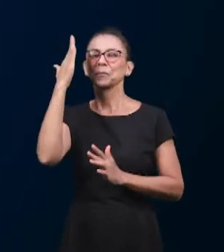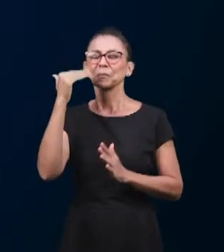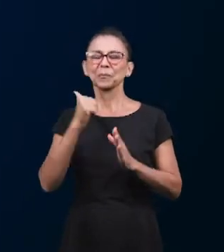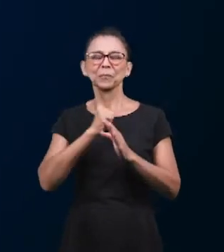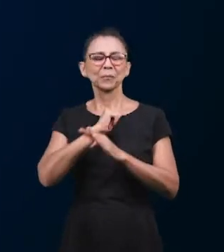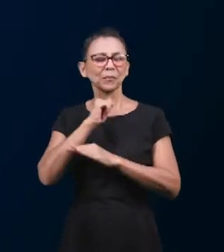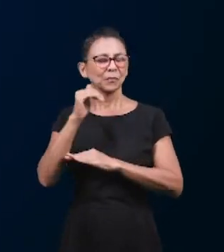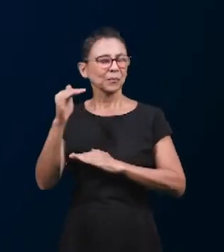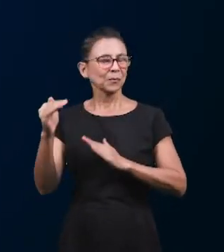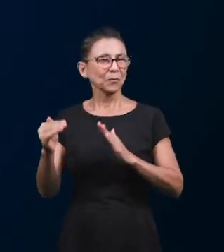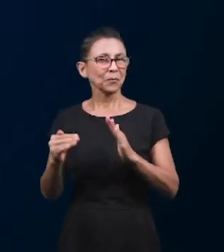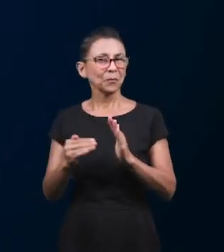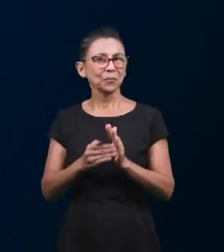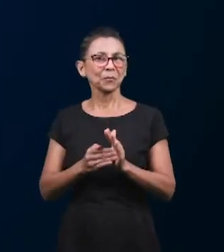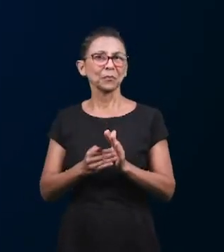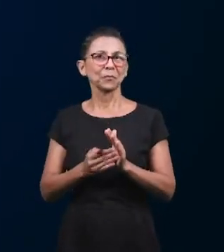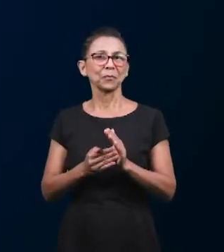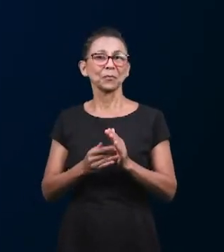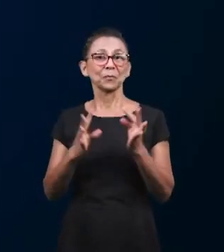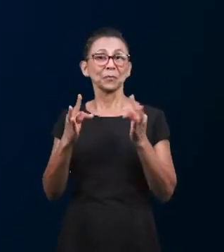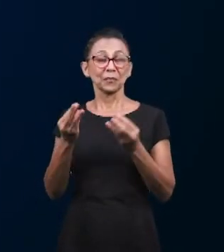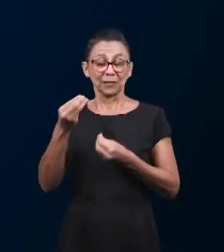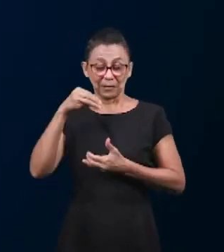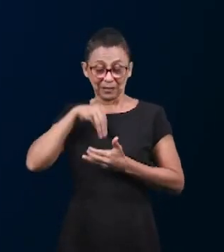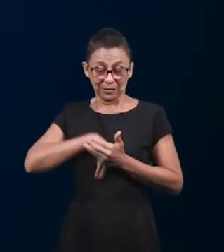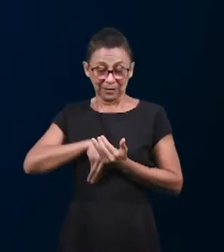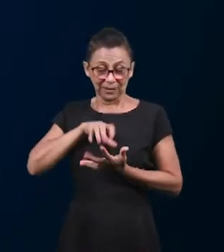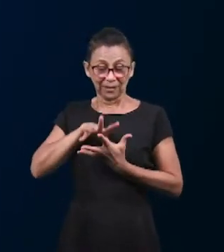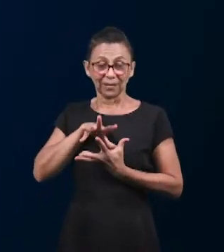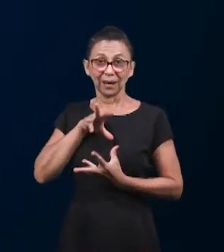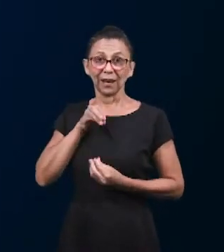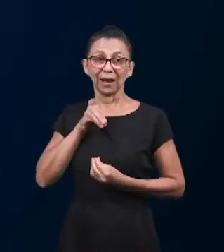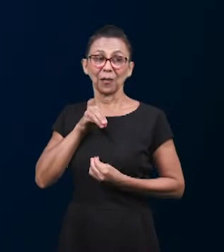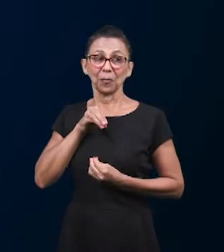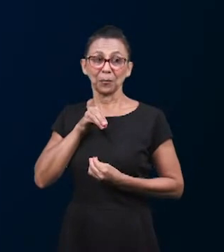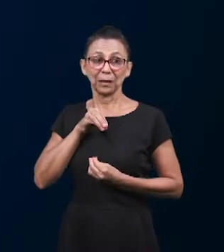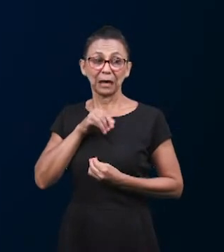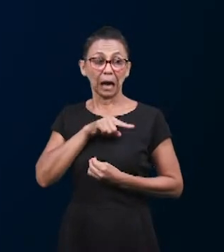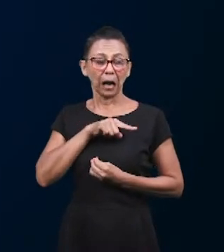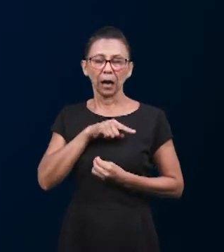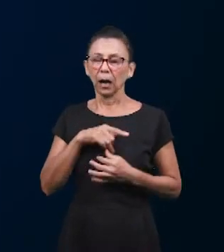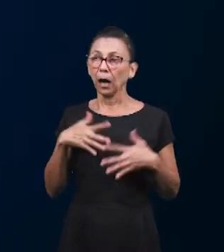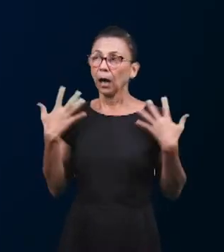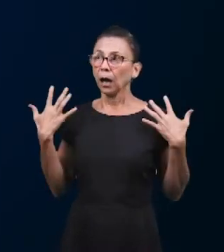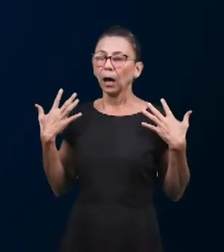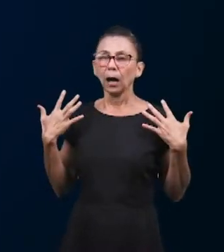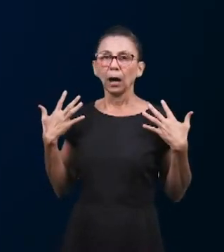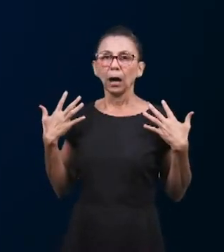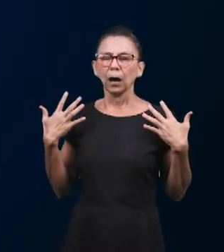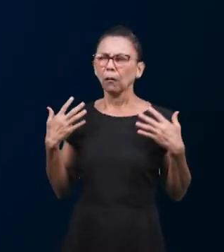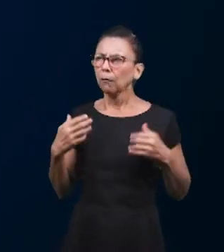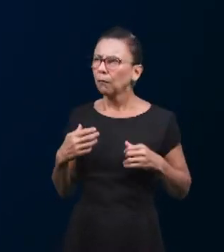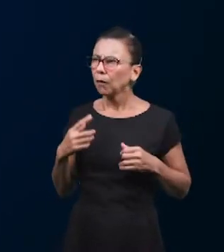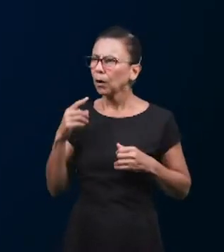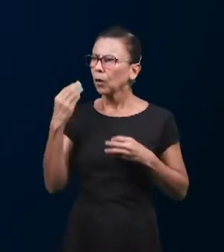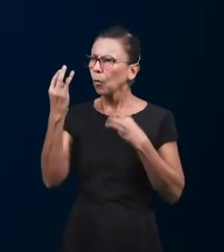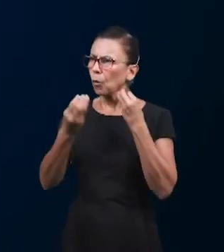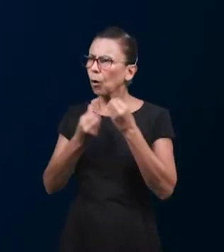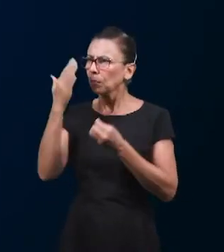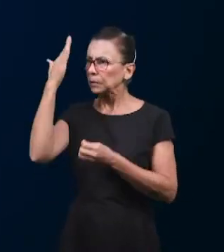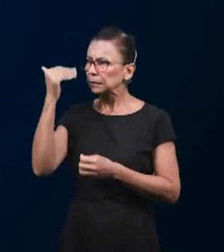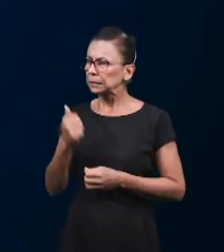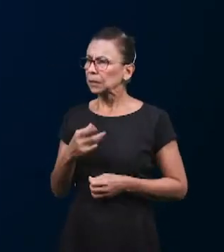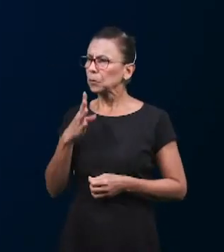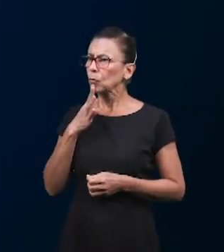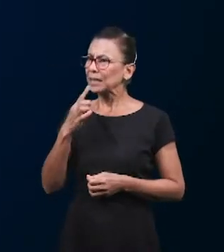para ela aquilo que estava dentro da alma dela. E ali gera ela um grande espanto. Ele conhece a minha vida, ele